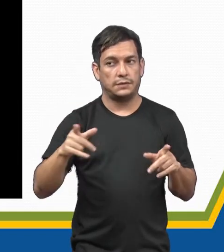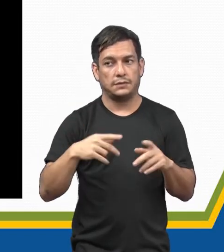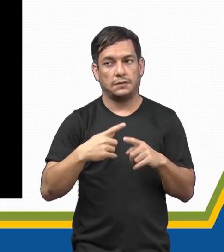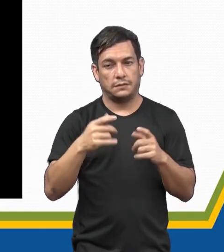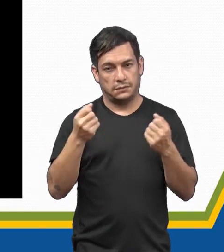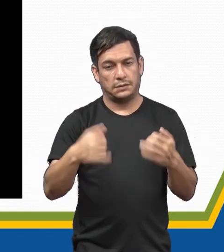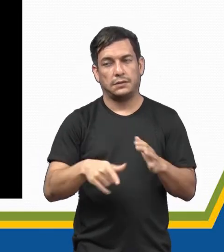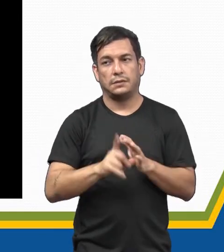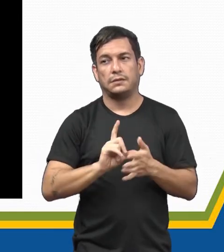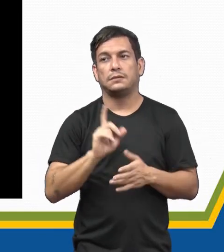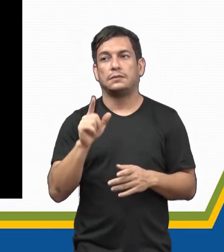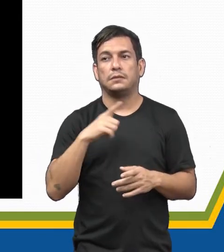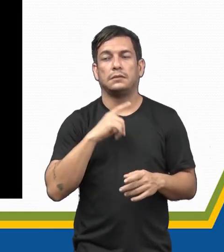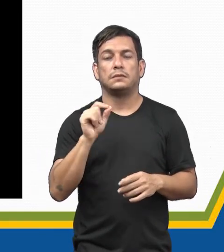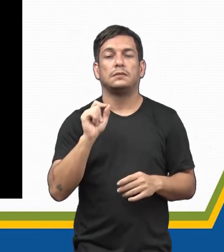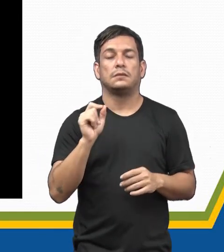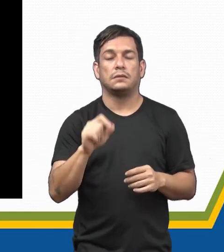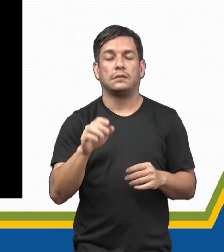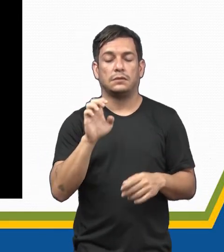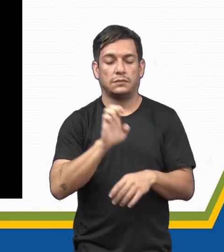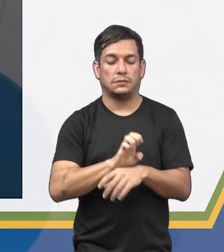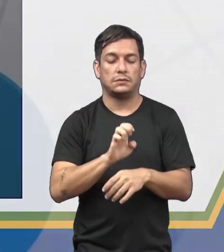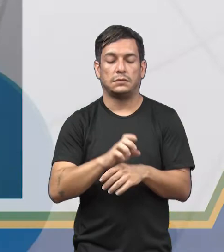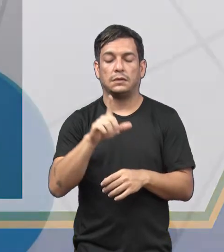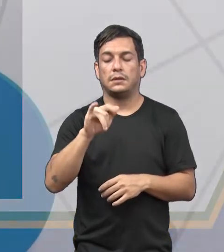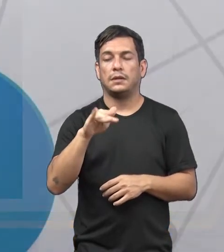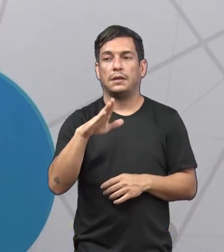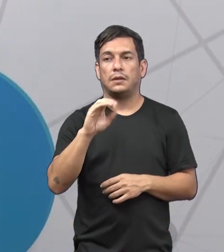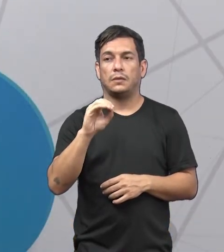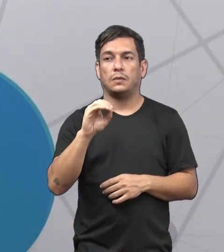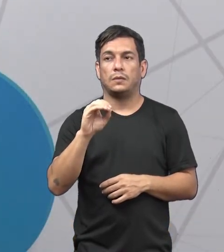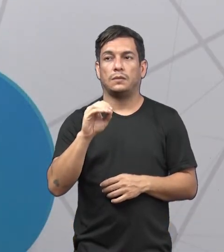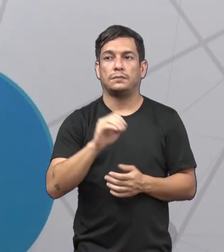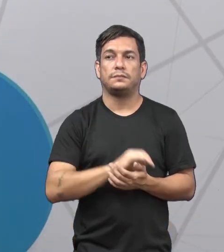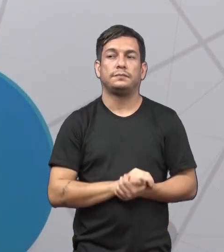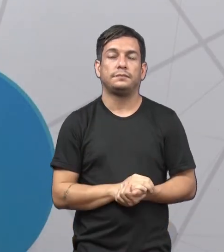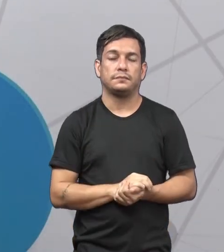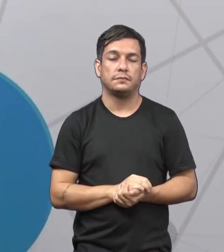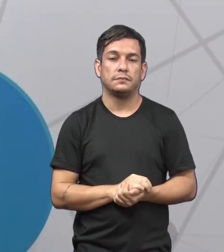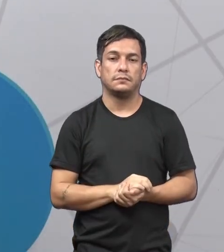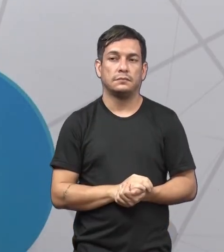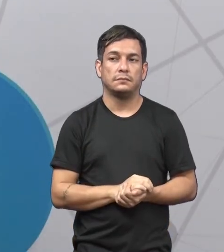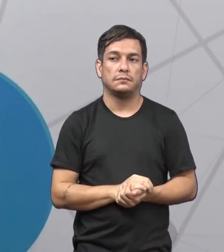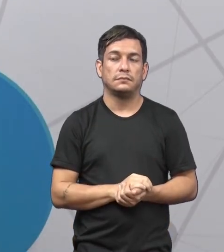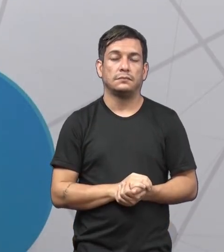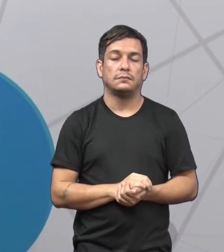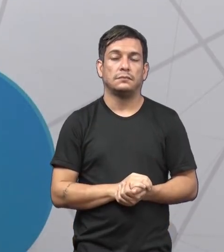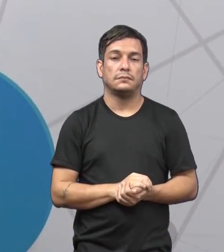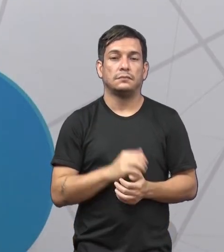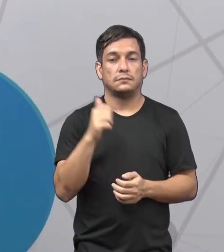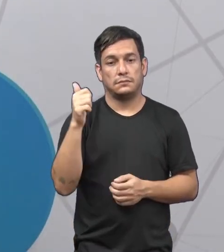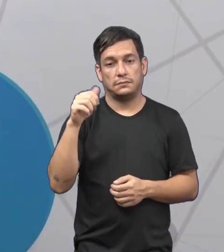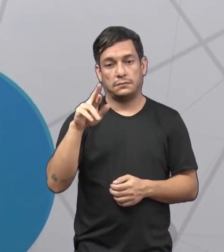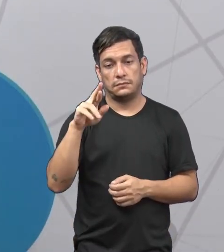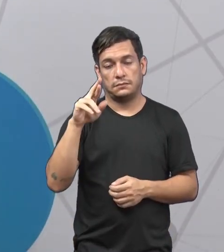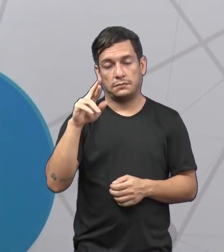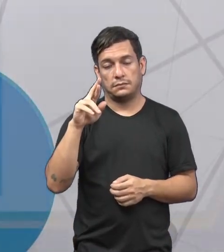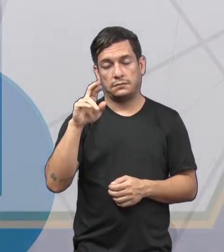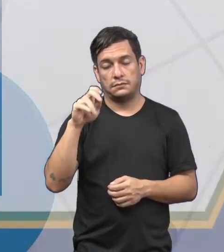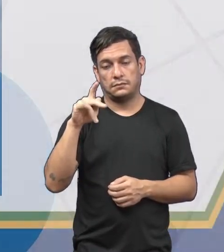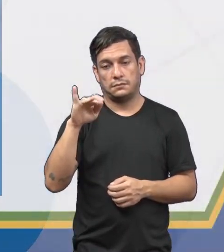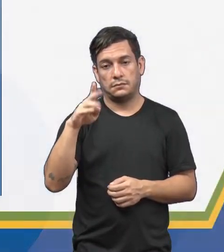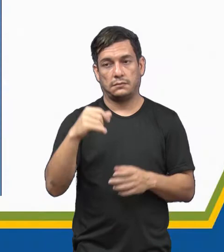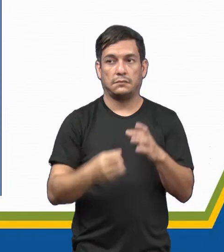anteriormente, nós temos aí a questão do Estado laico. Nessa Primeira República, foi implantada o quê?